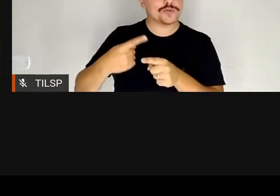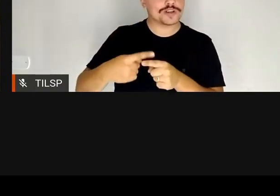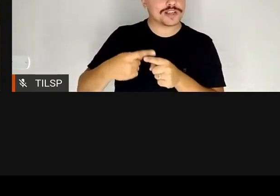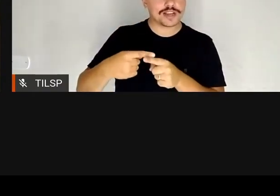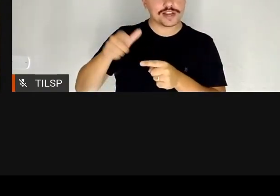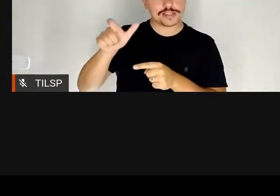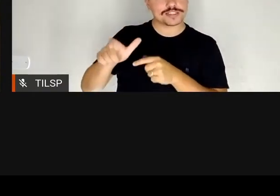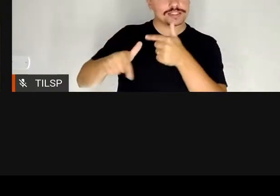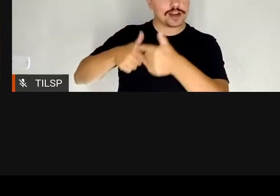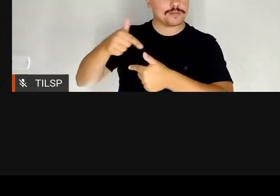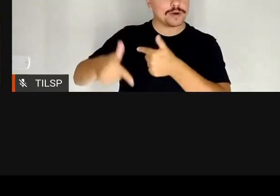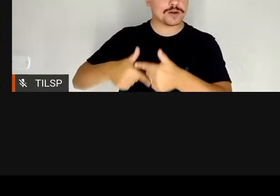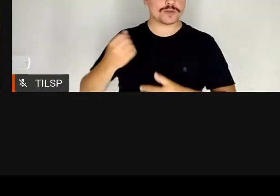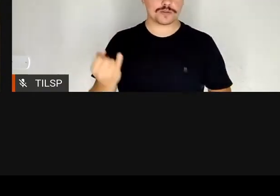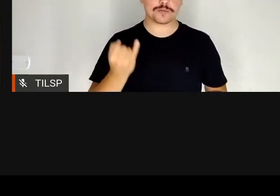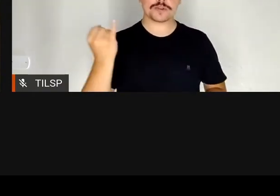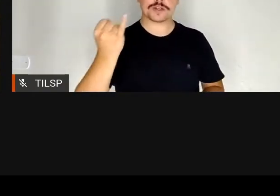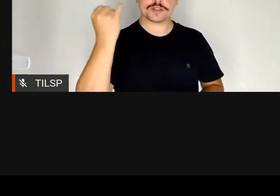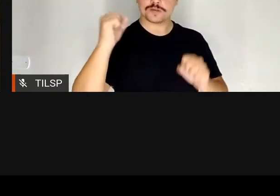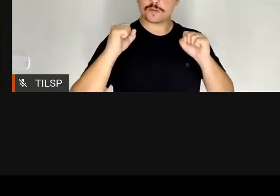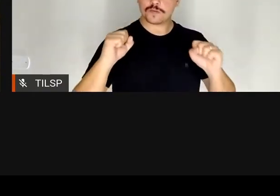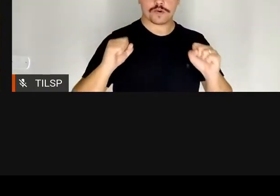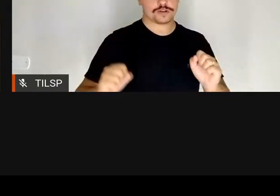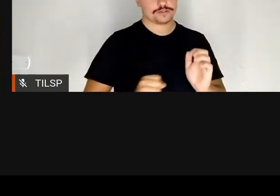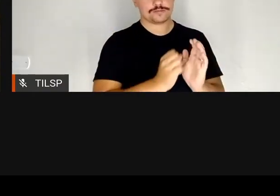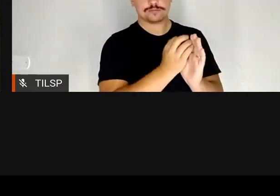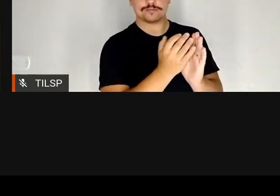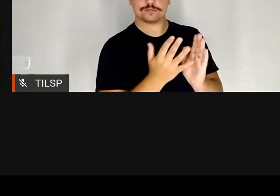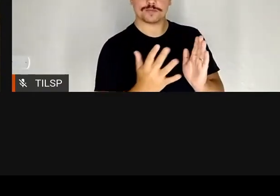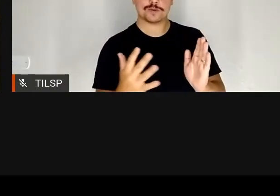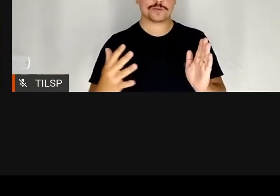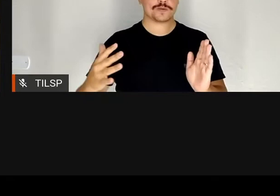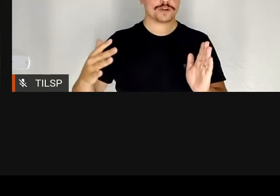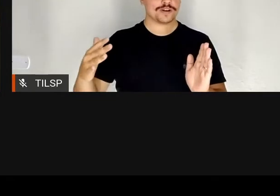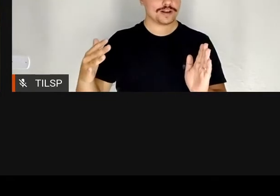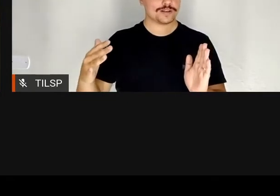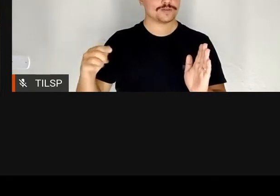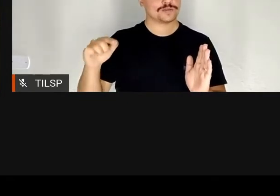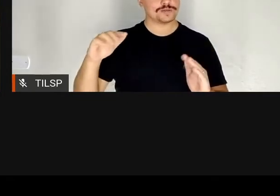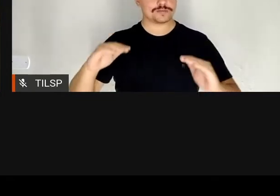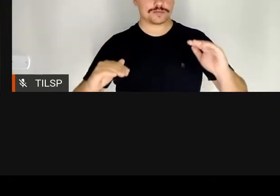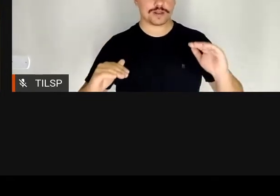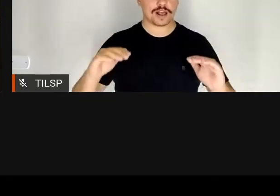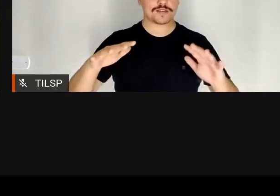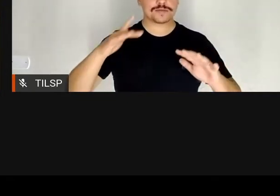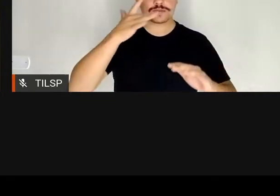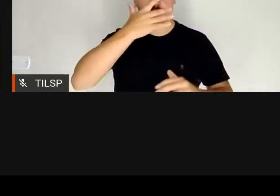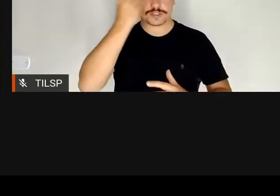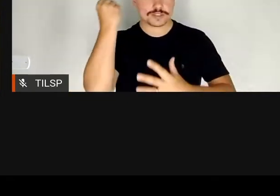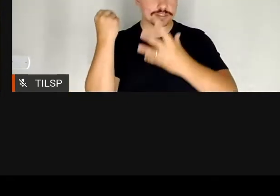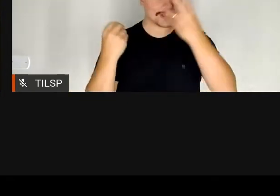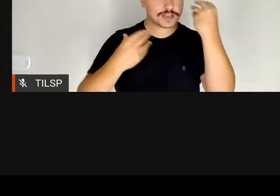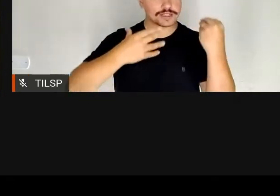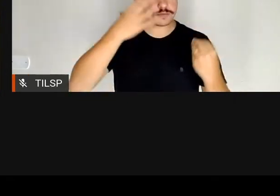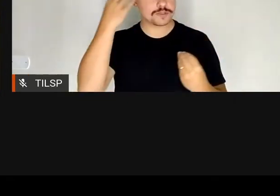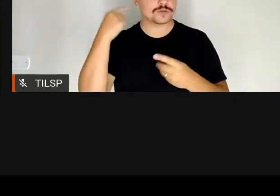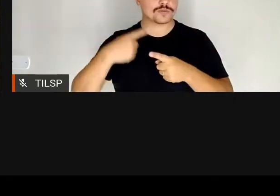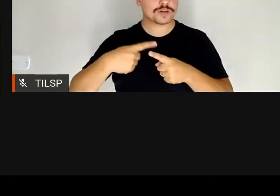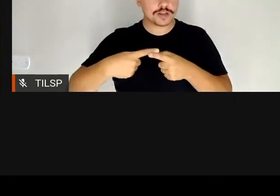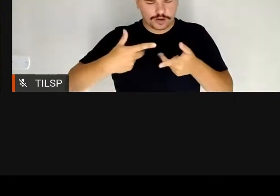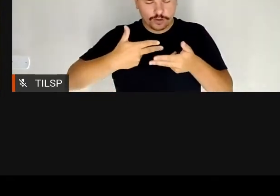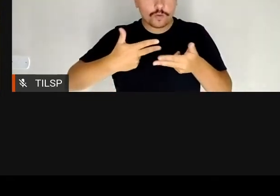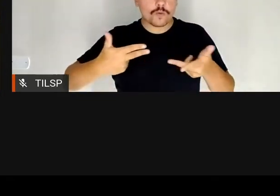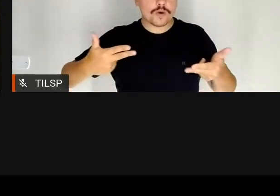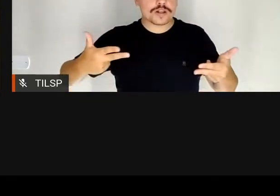num período tão alongado, né, de um certo esquecimento, né, algo que fica